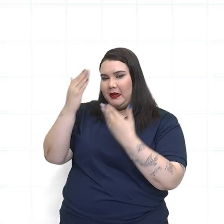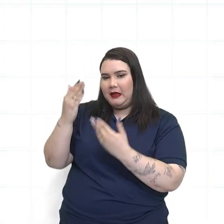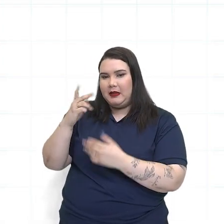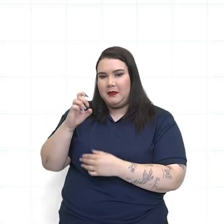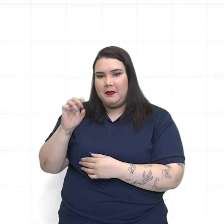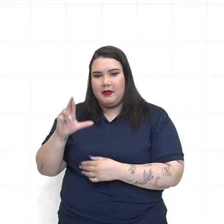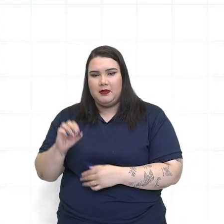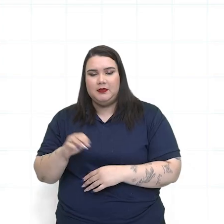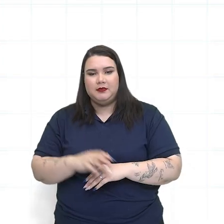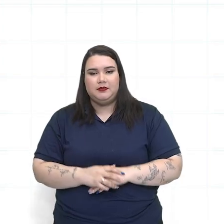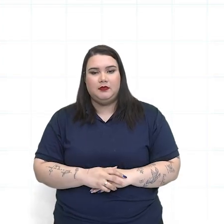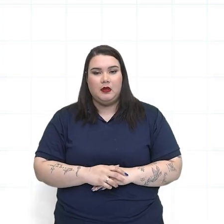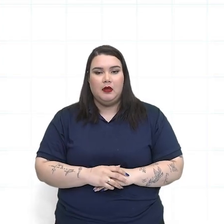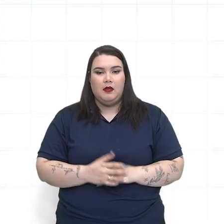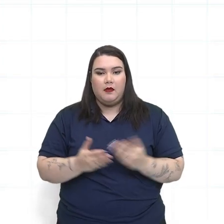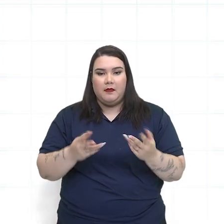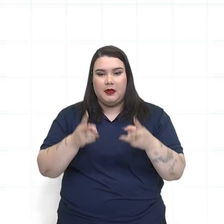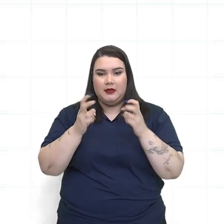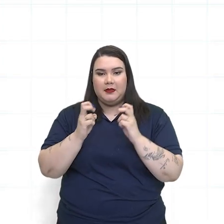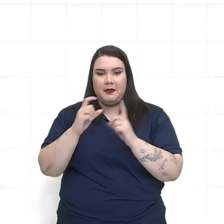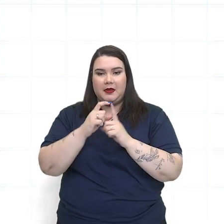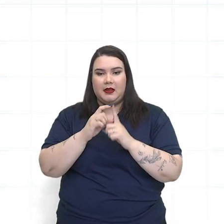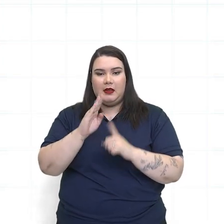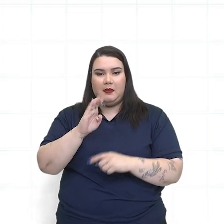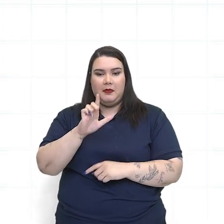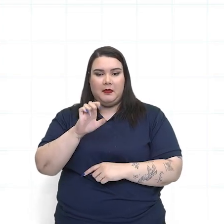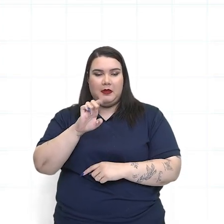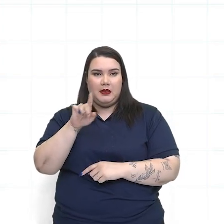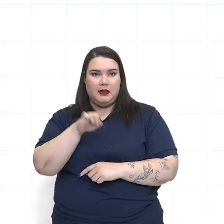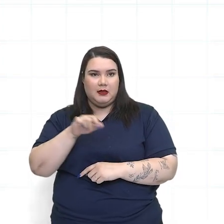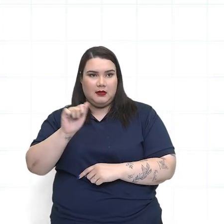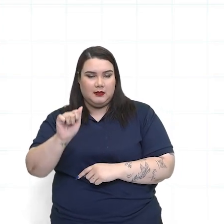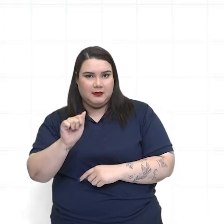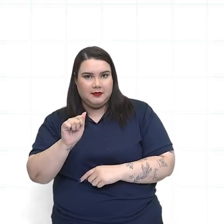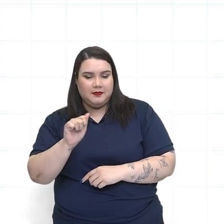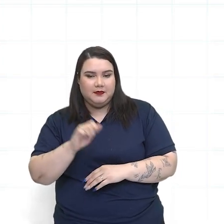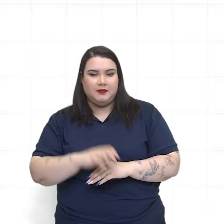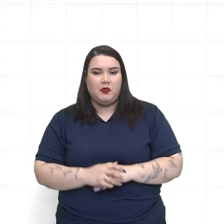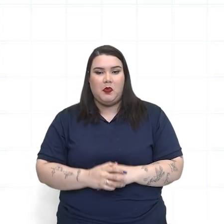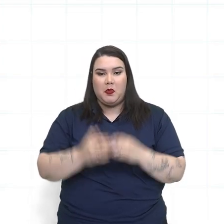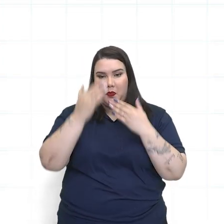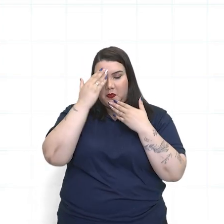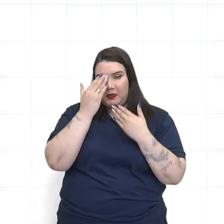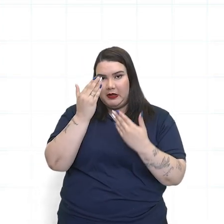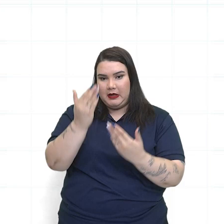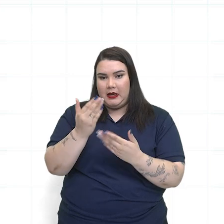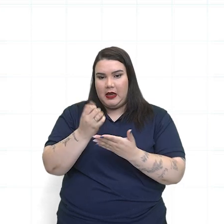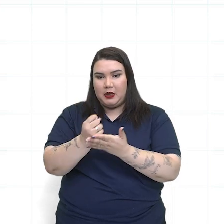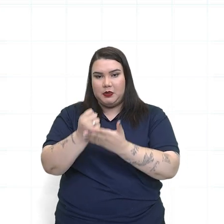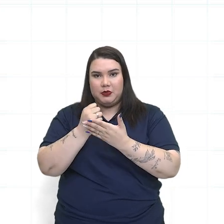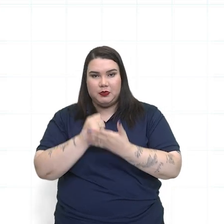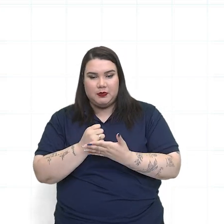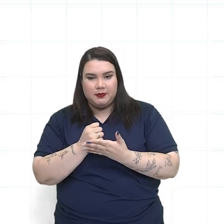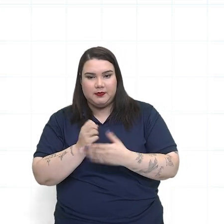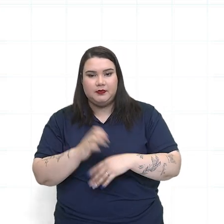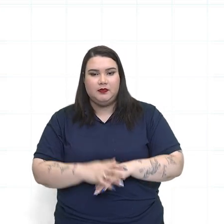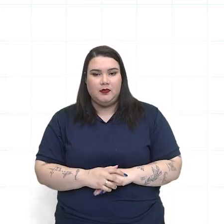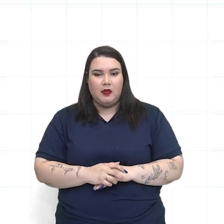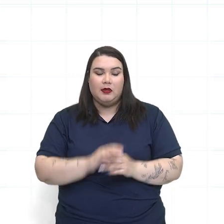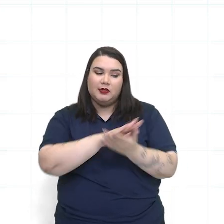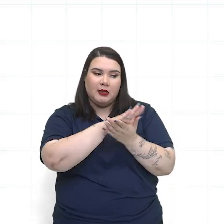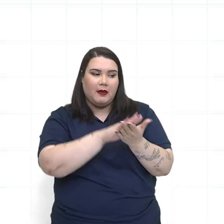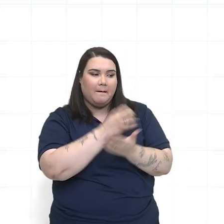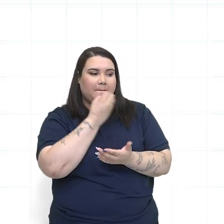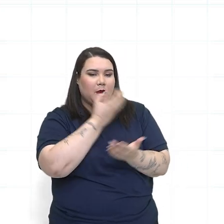Pedro. Observar a palavra beleza de novo, aí ele diz, valeu mesmo, ou seja, obrigada, né, pela sua ajuda. De nada,